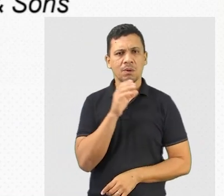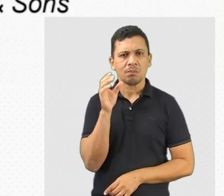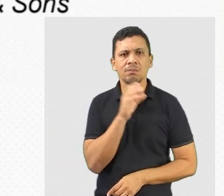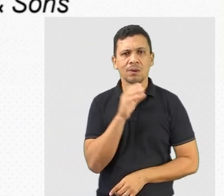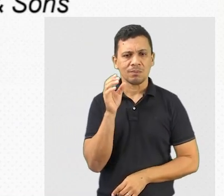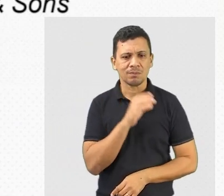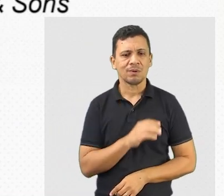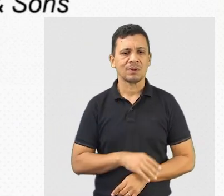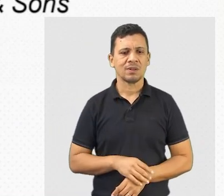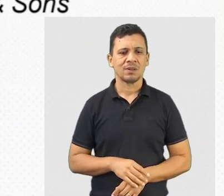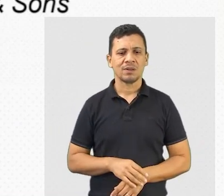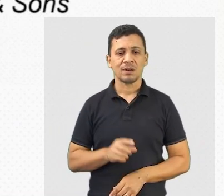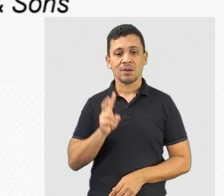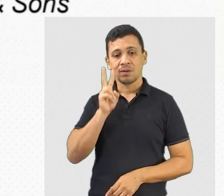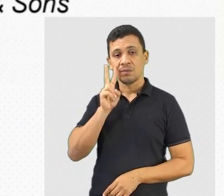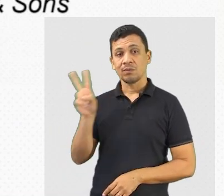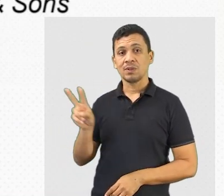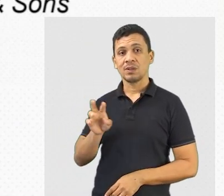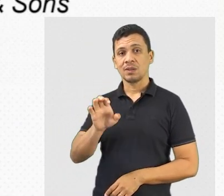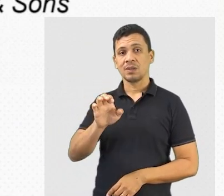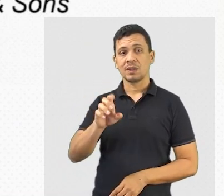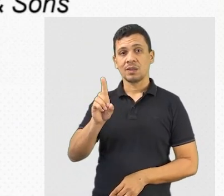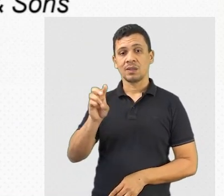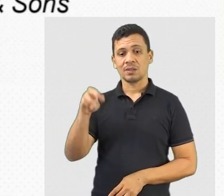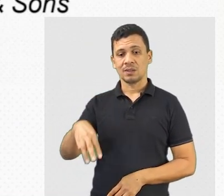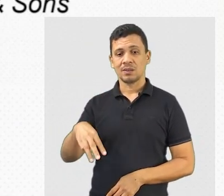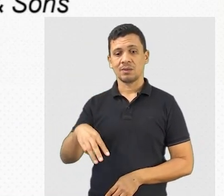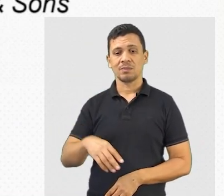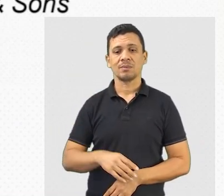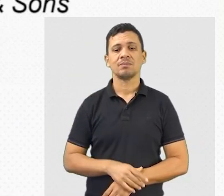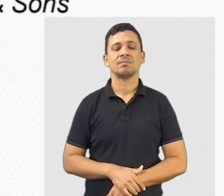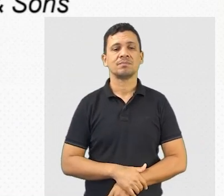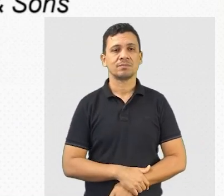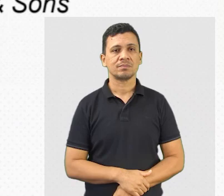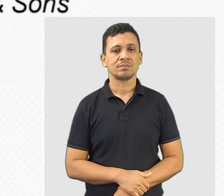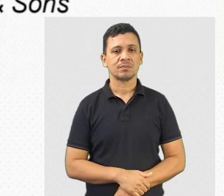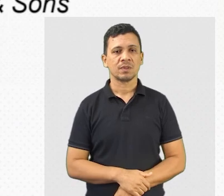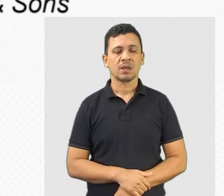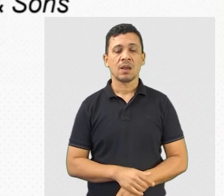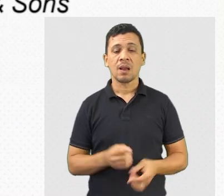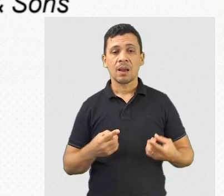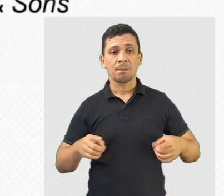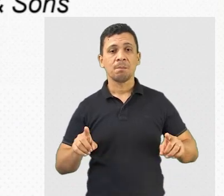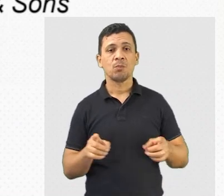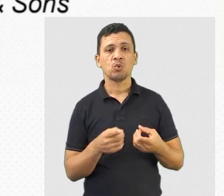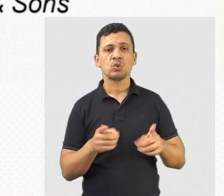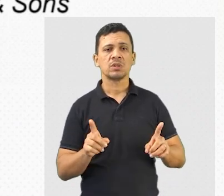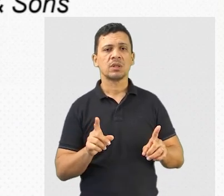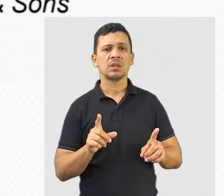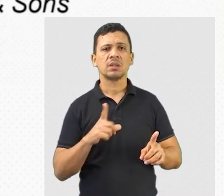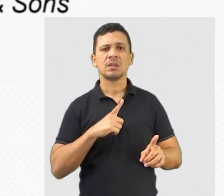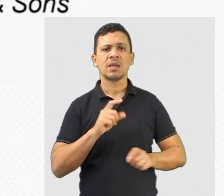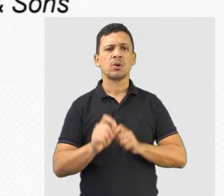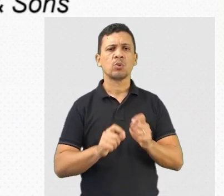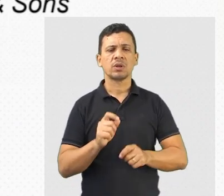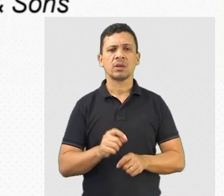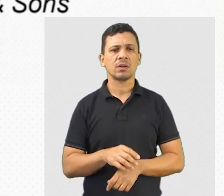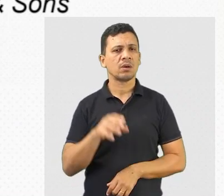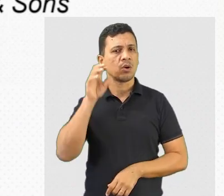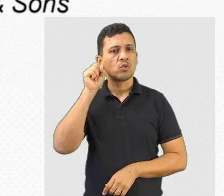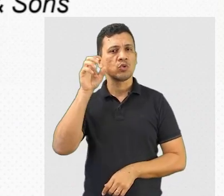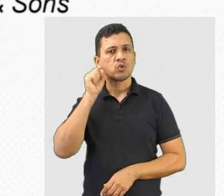pode ver também as siglas EDM, que é Electronic Dance Music, que são músicas que incorporam, por exemplo,